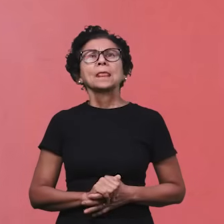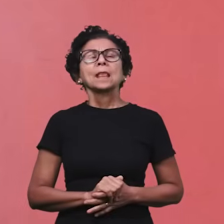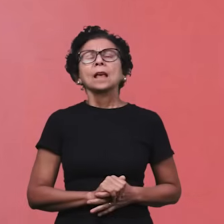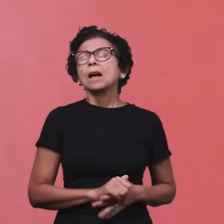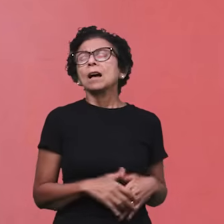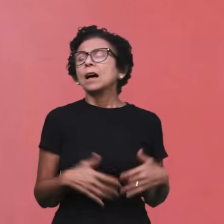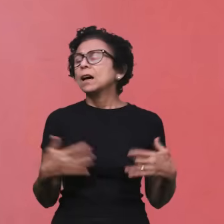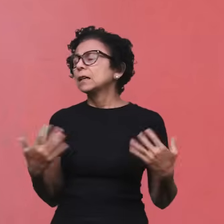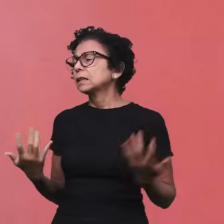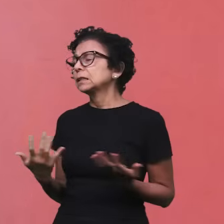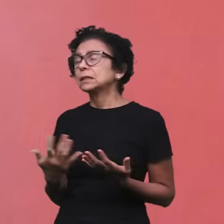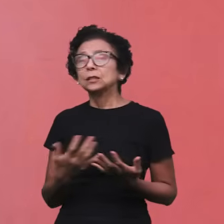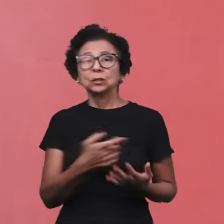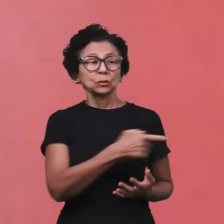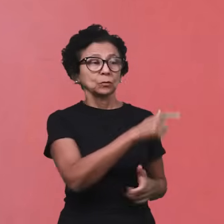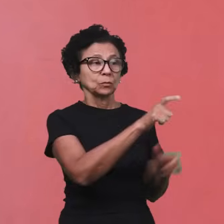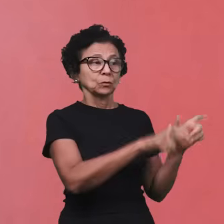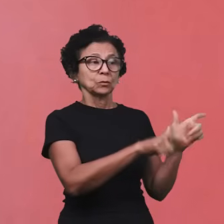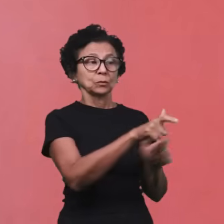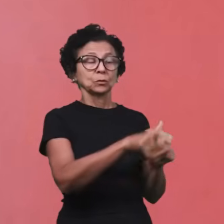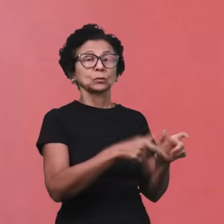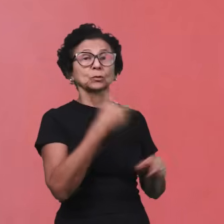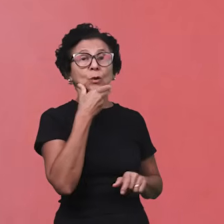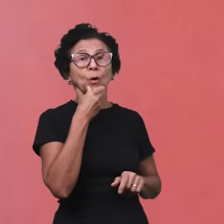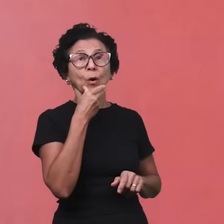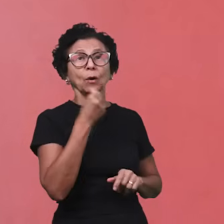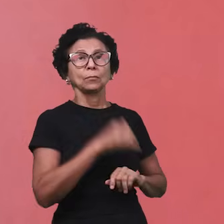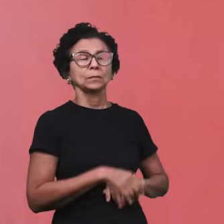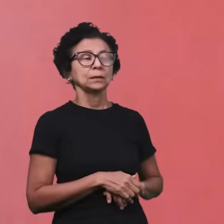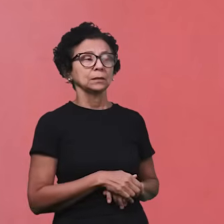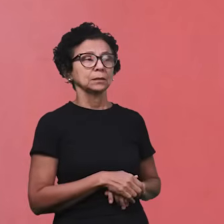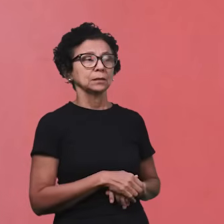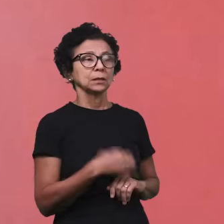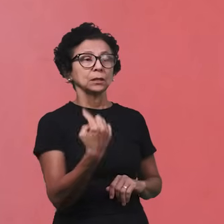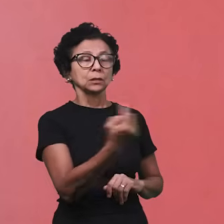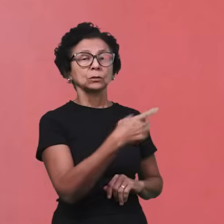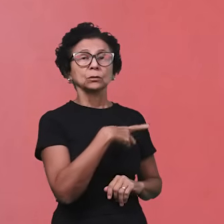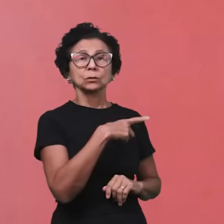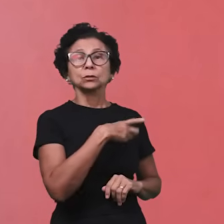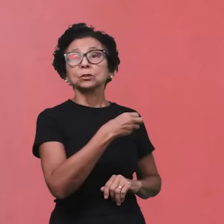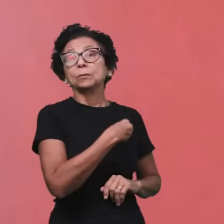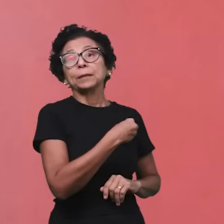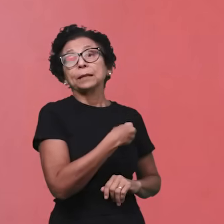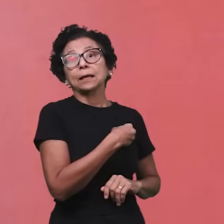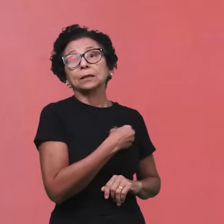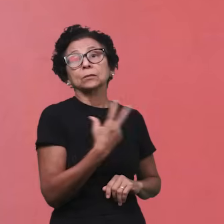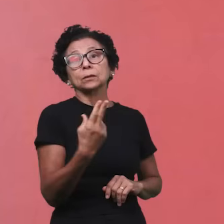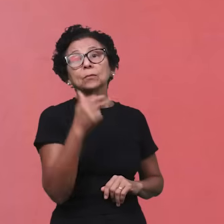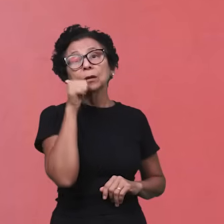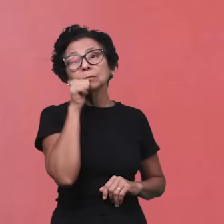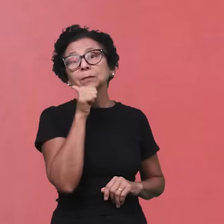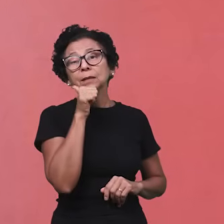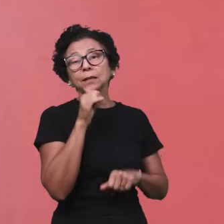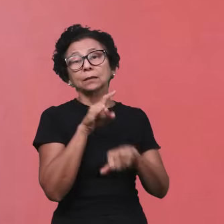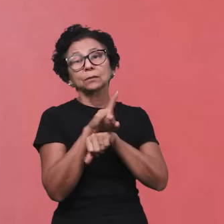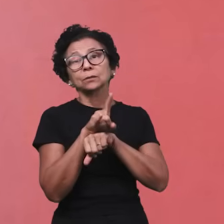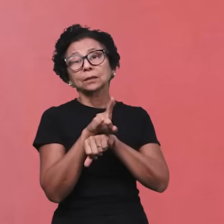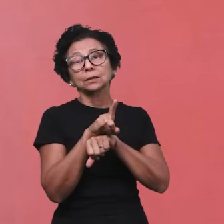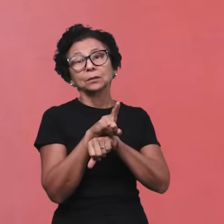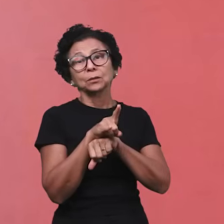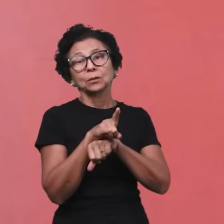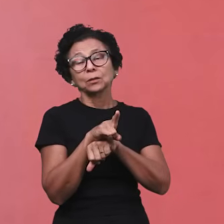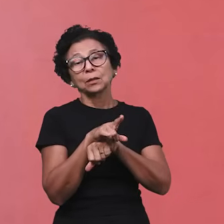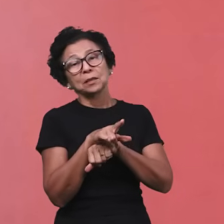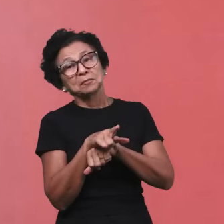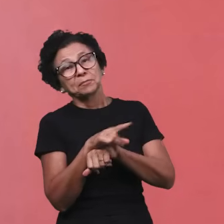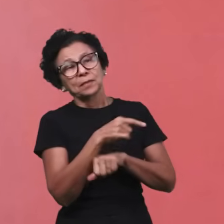homens que estavam ali, todos eles... Tinham pecados, eram réus como aquela mulher. Embora... talvez se o